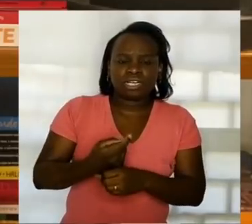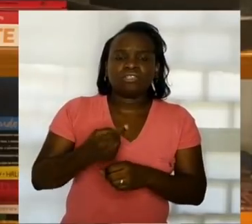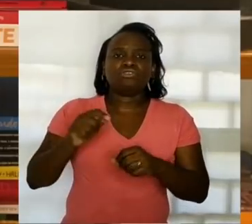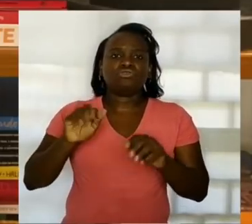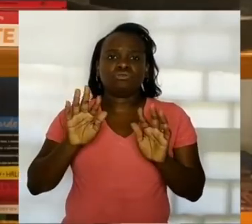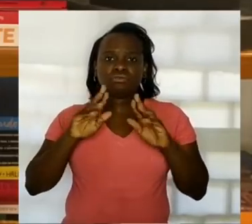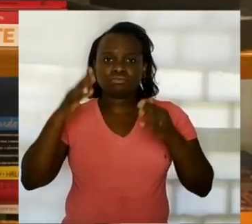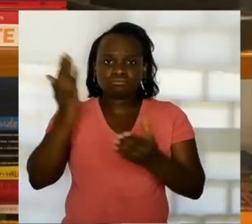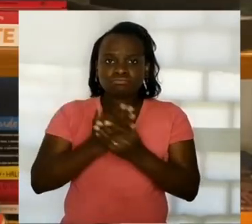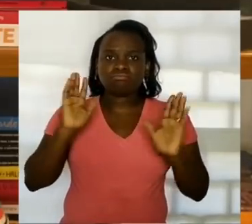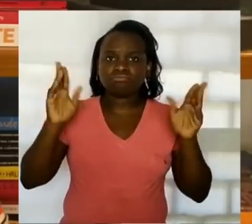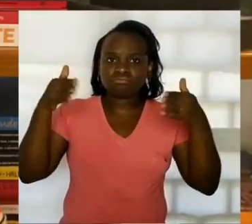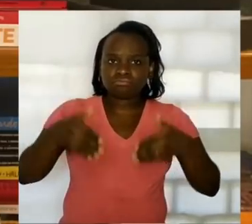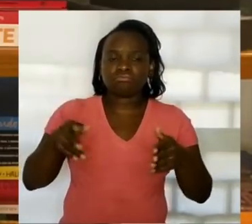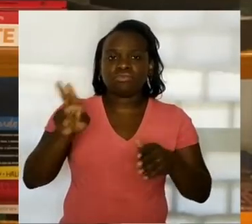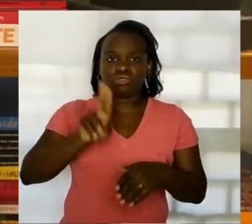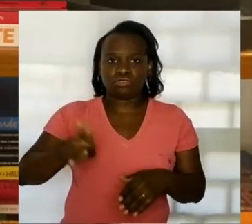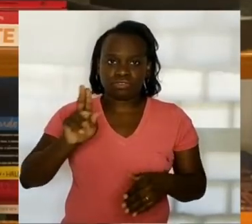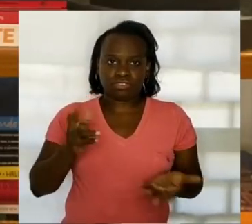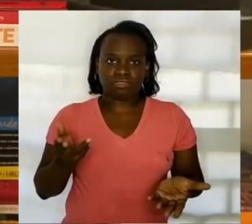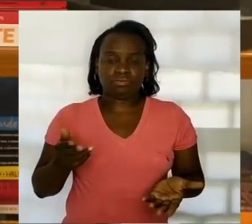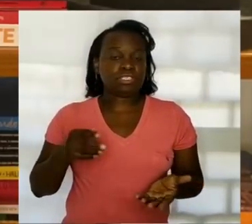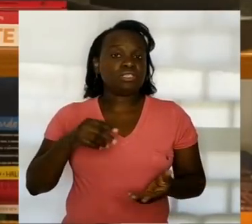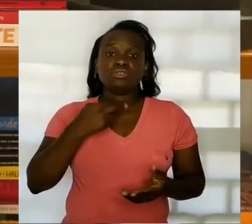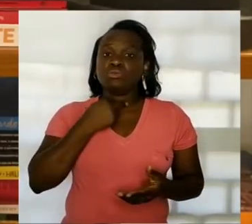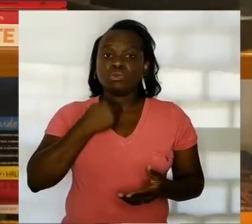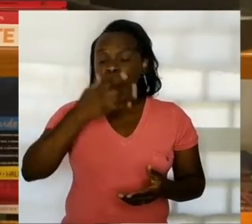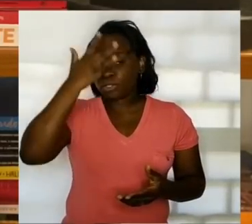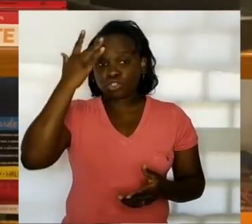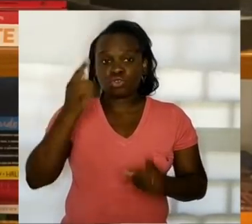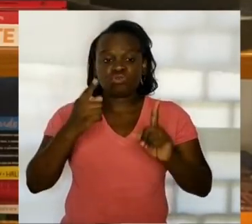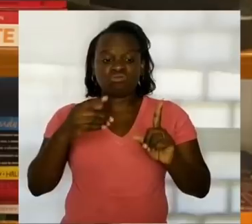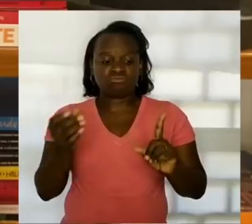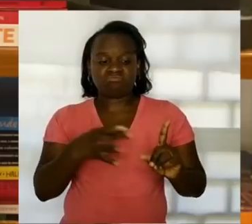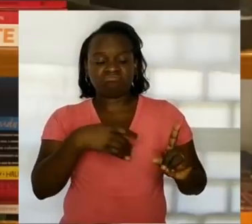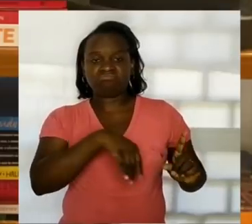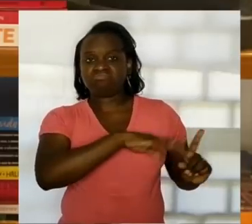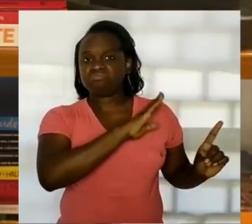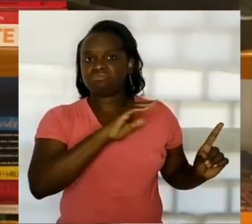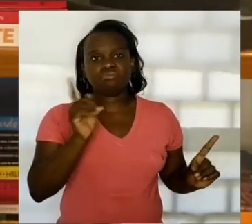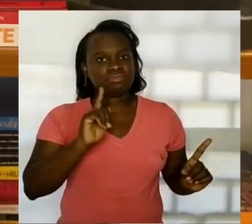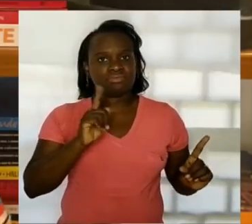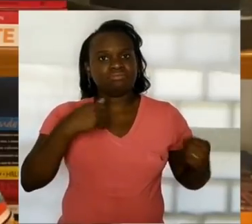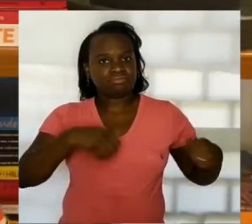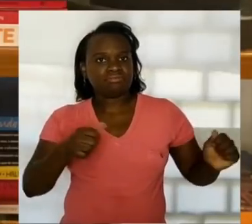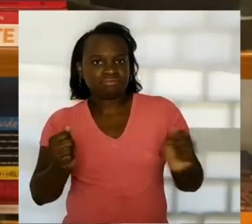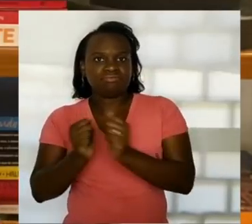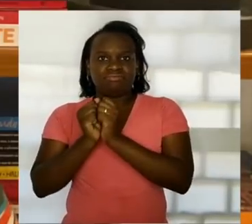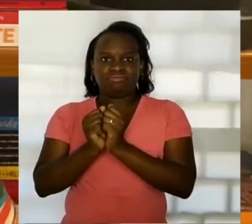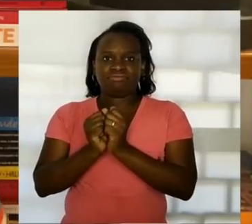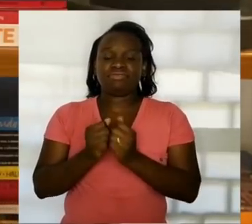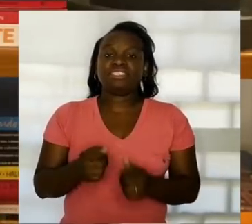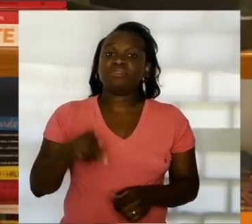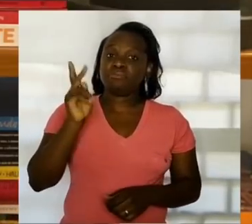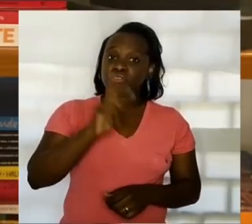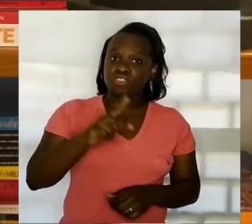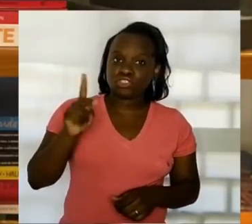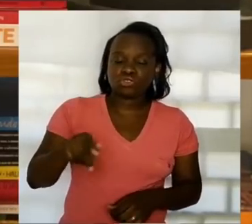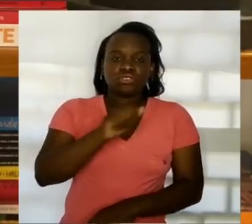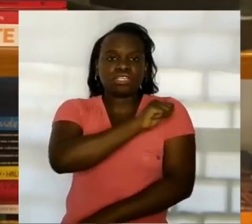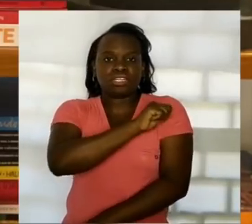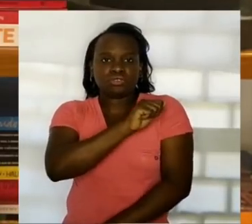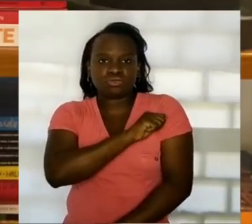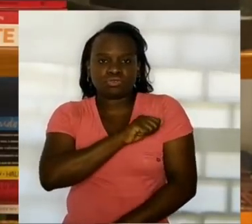fóruns universitários: não podemos deixar ninguém para trás. Professores,